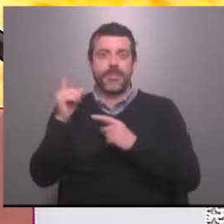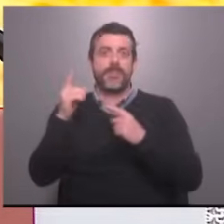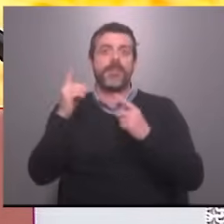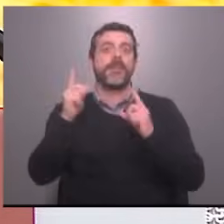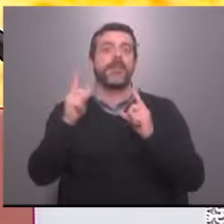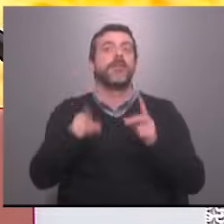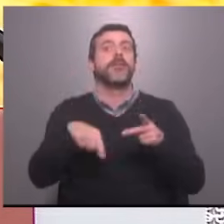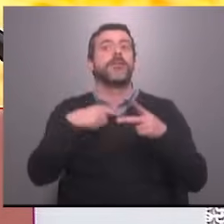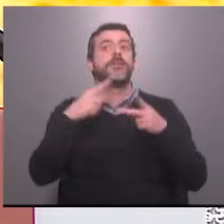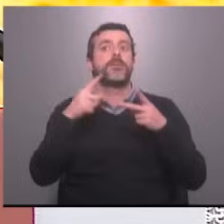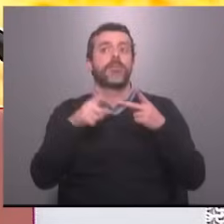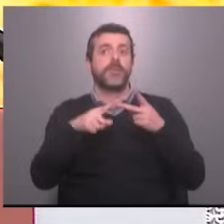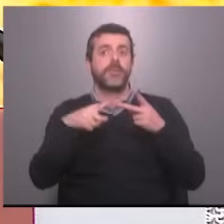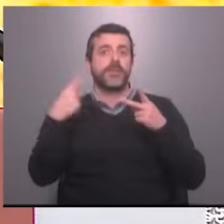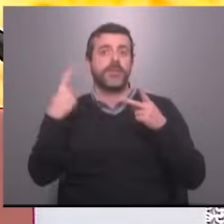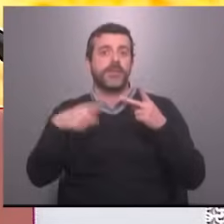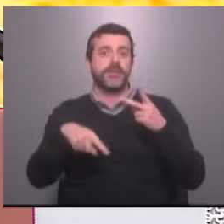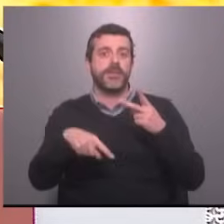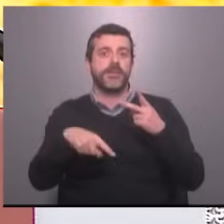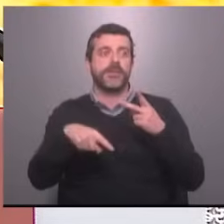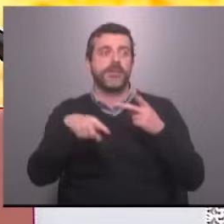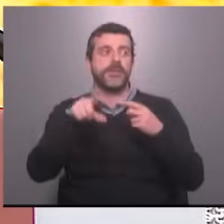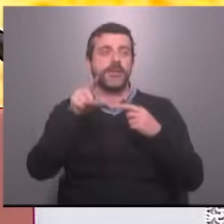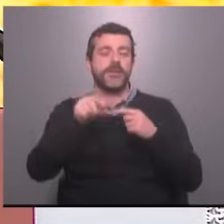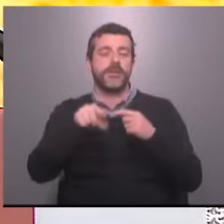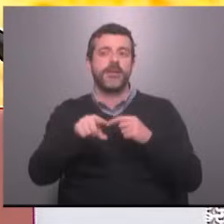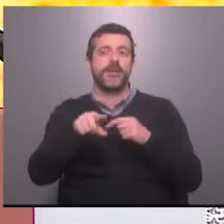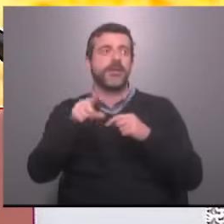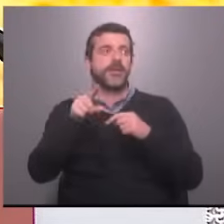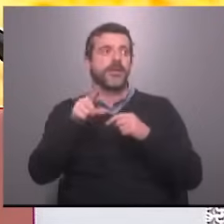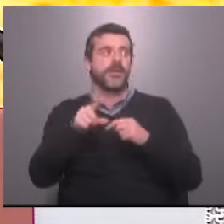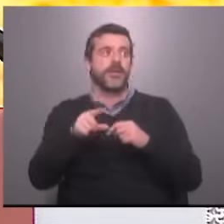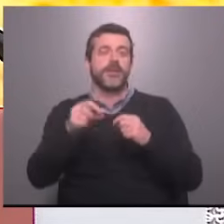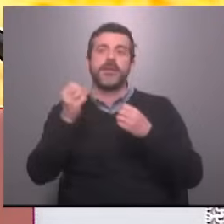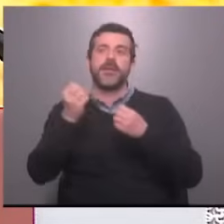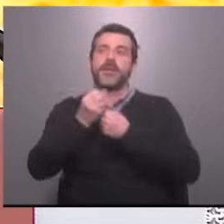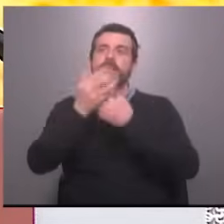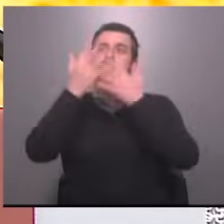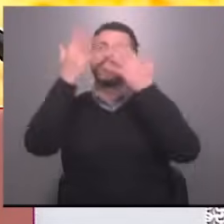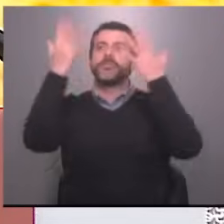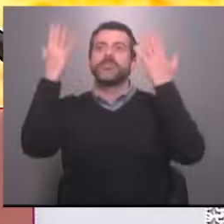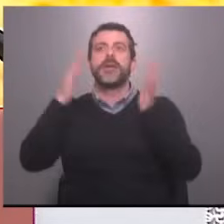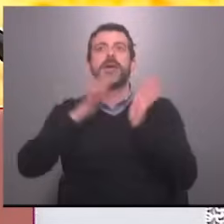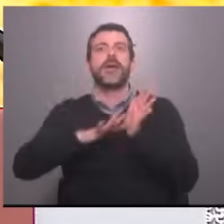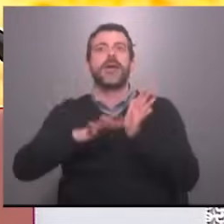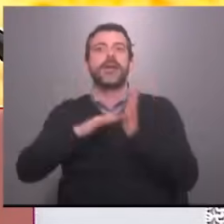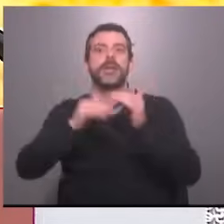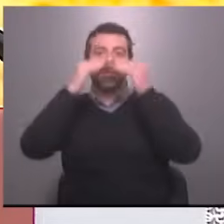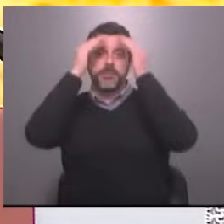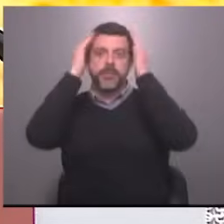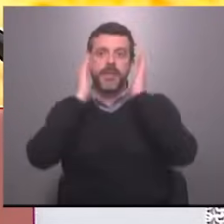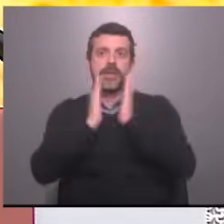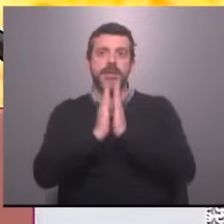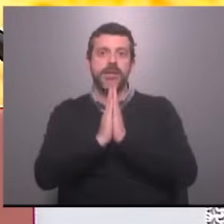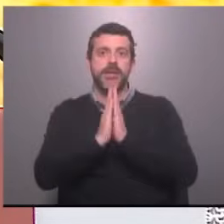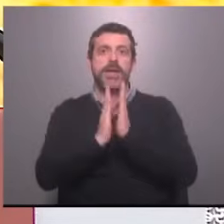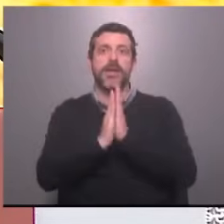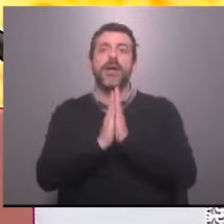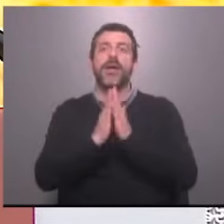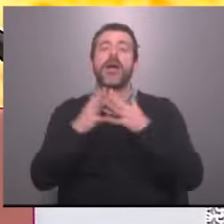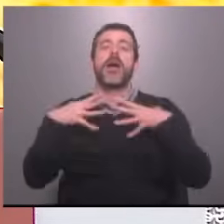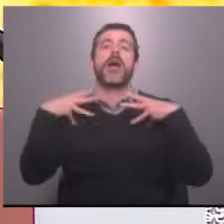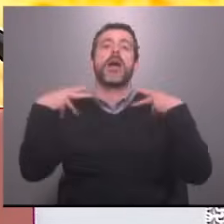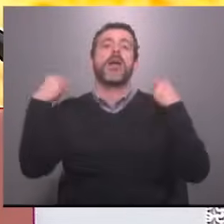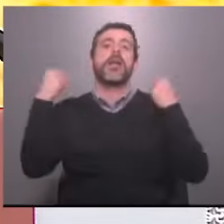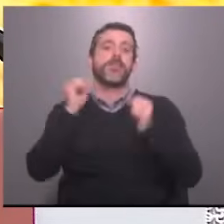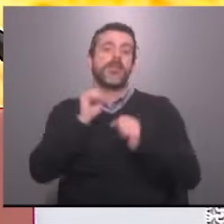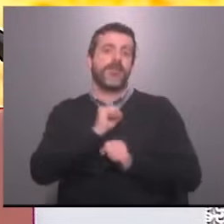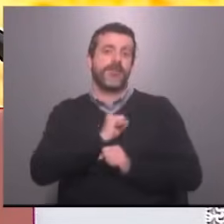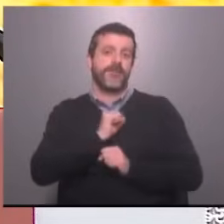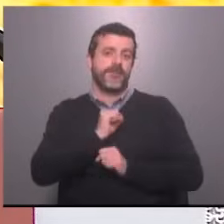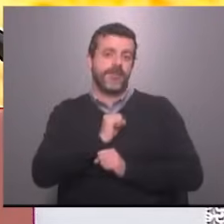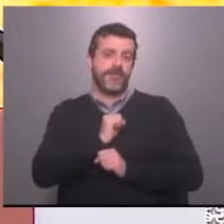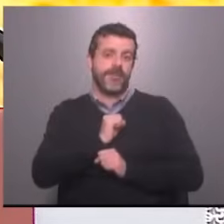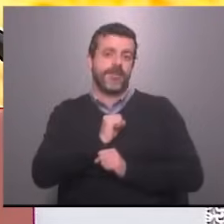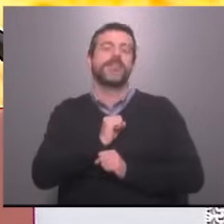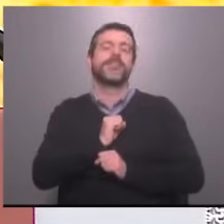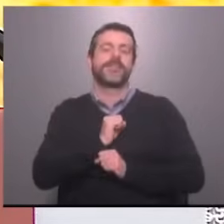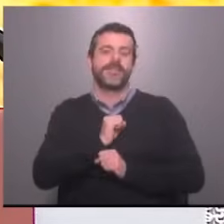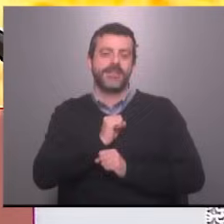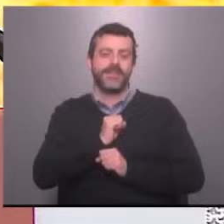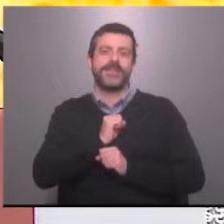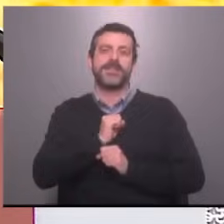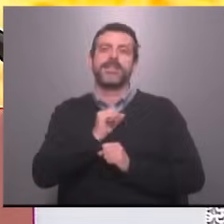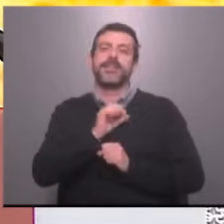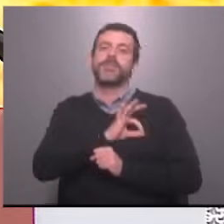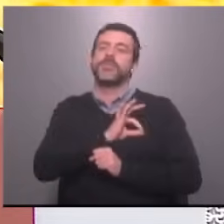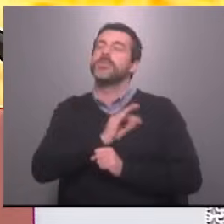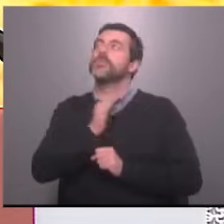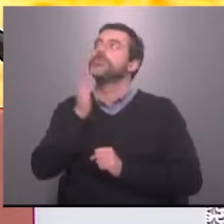esta proclamação respondemos com o canto de Maria, o Magnificat. A minha alma glorifica o Senhor, o meu espírito